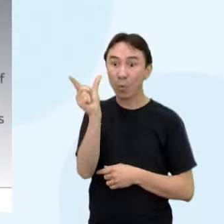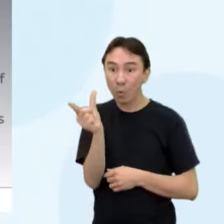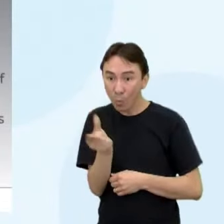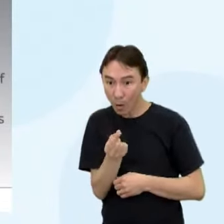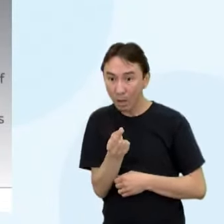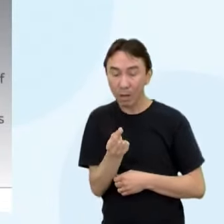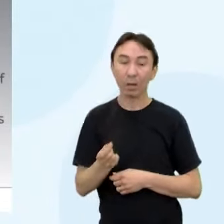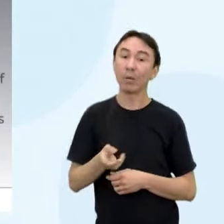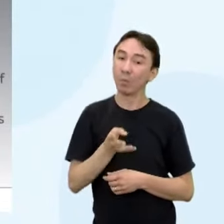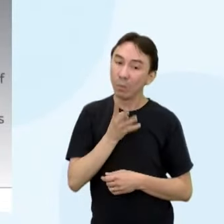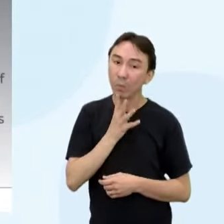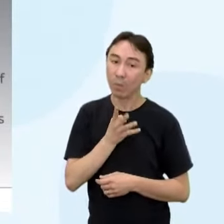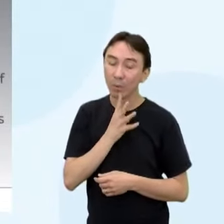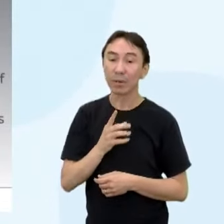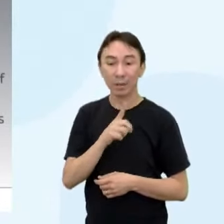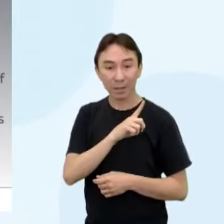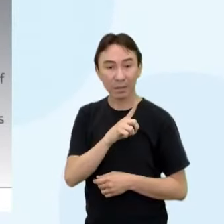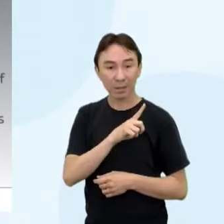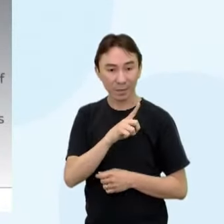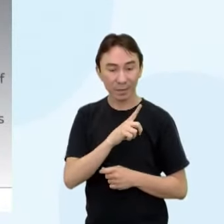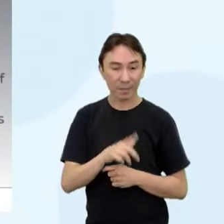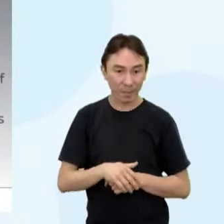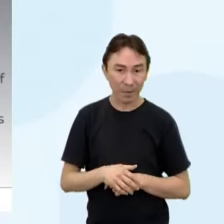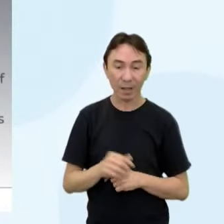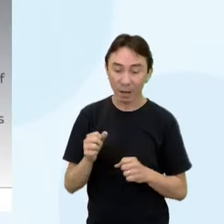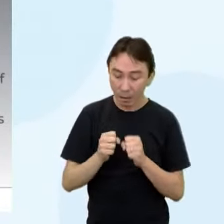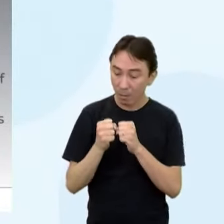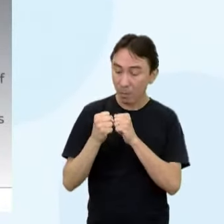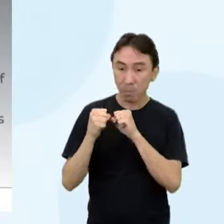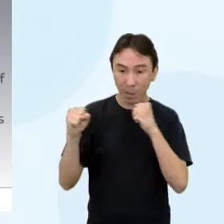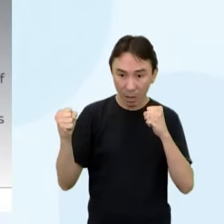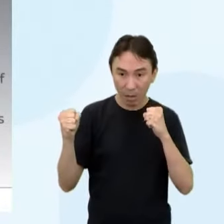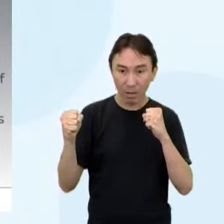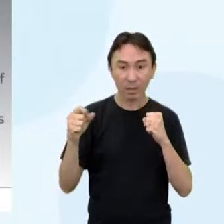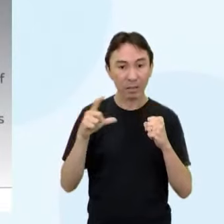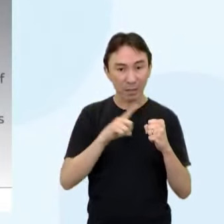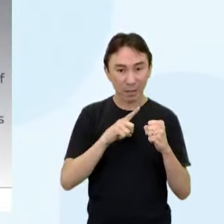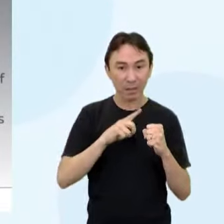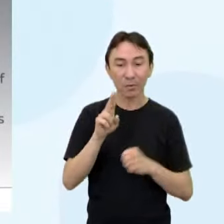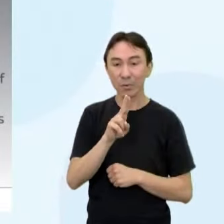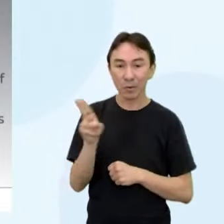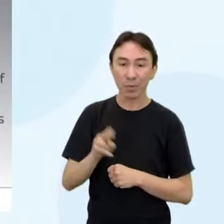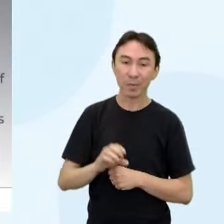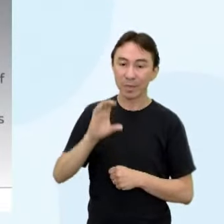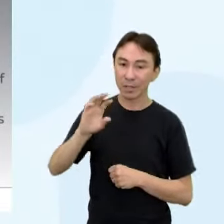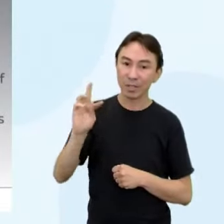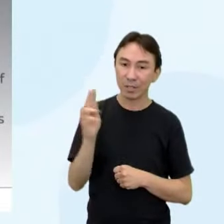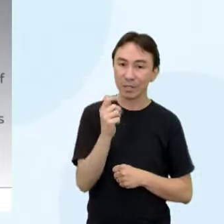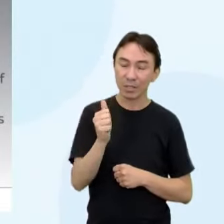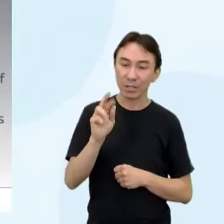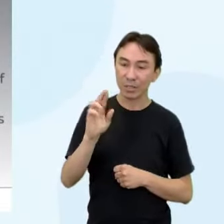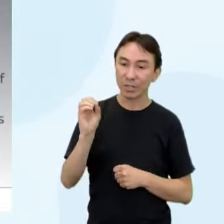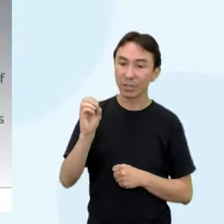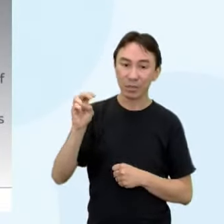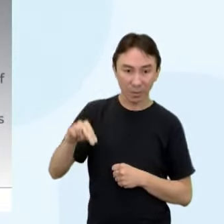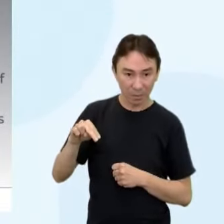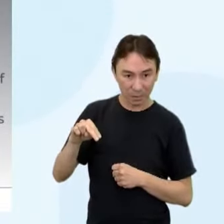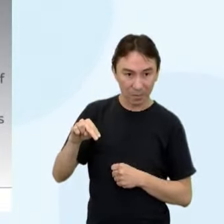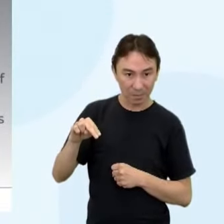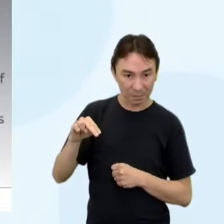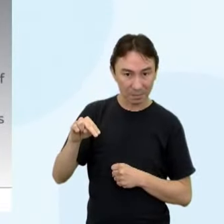one, Charon, a maior de todas, com o nome de Charon, is about half Pluto's